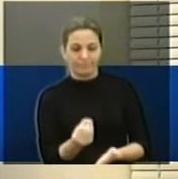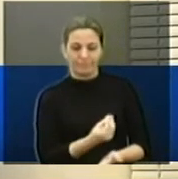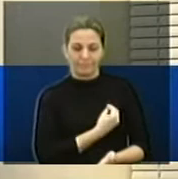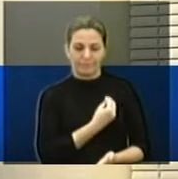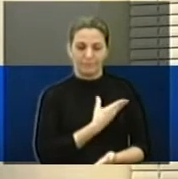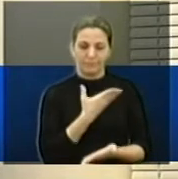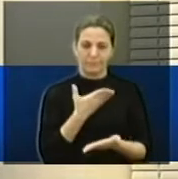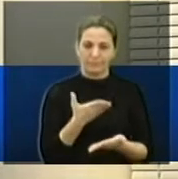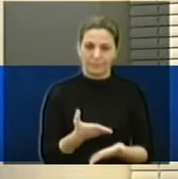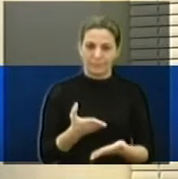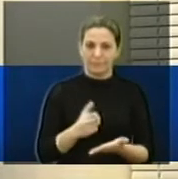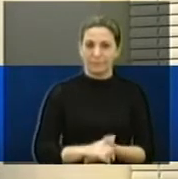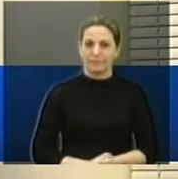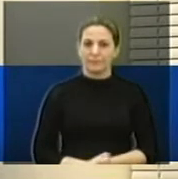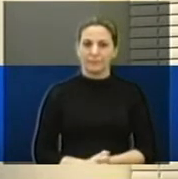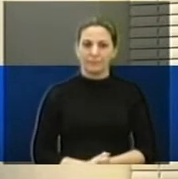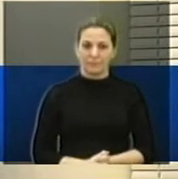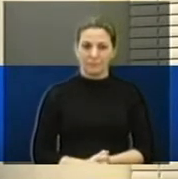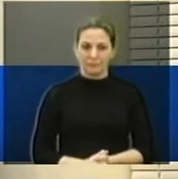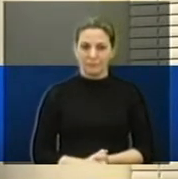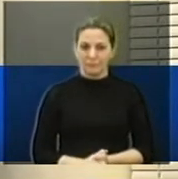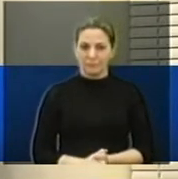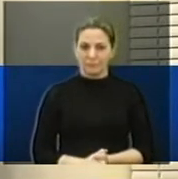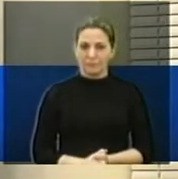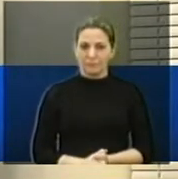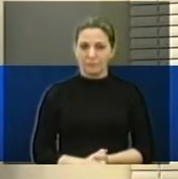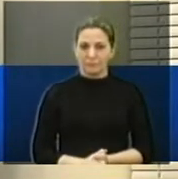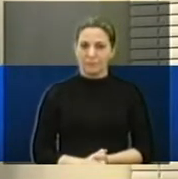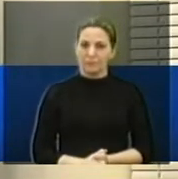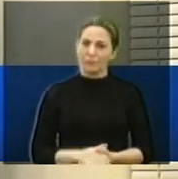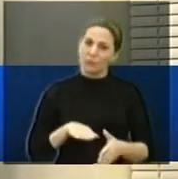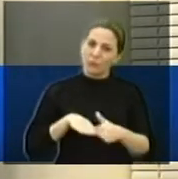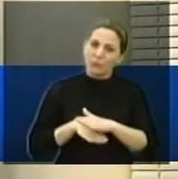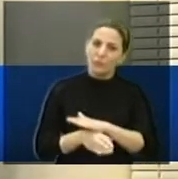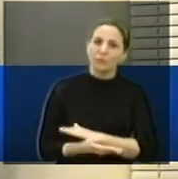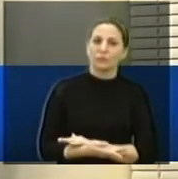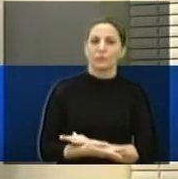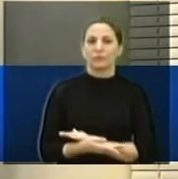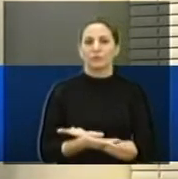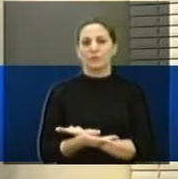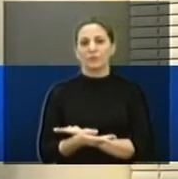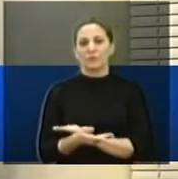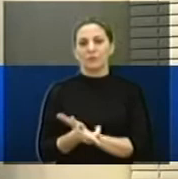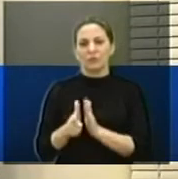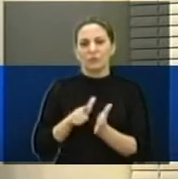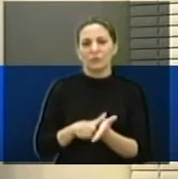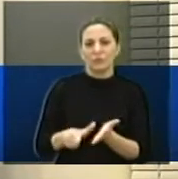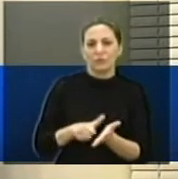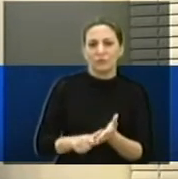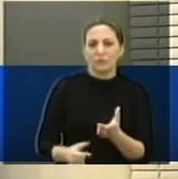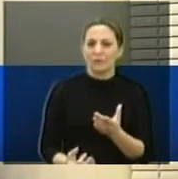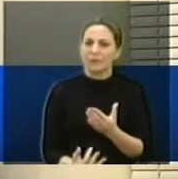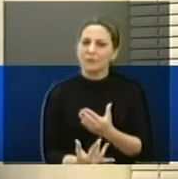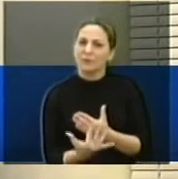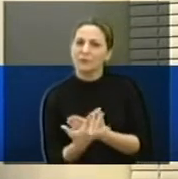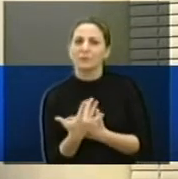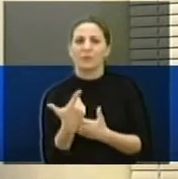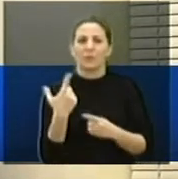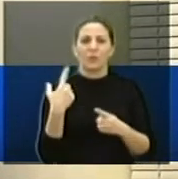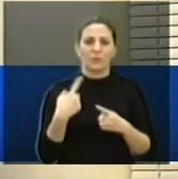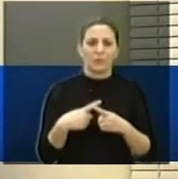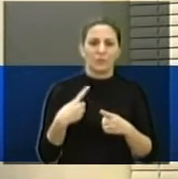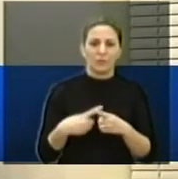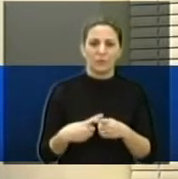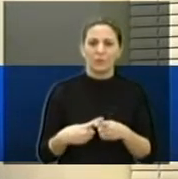verificar algum costumo falar de sujeira de mato dessas coisas é porque eu acho que é a prefeitura